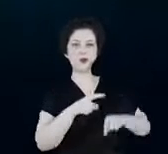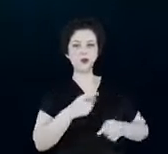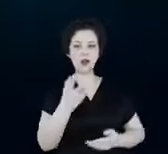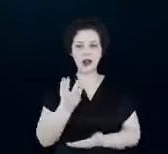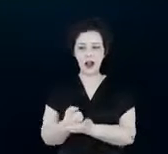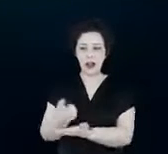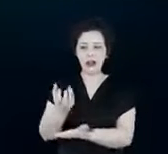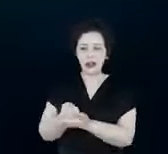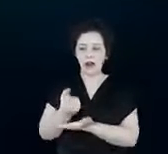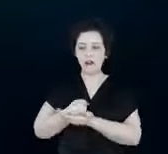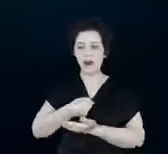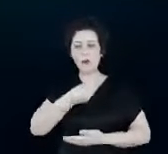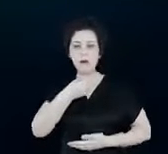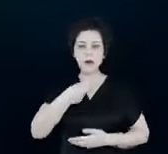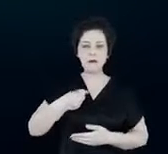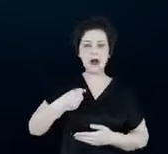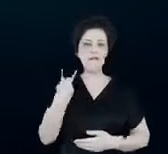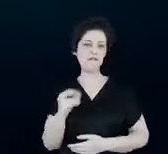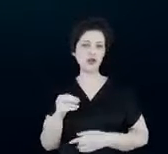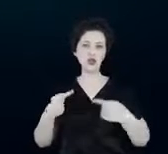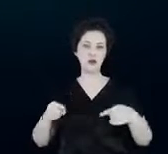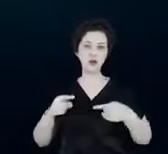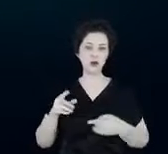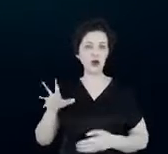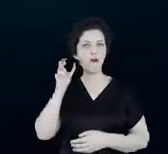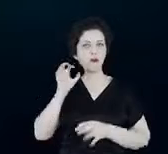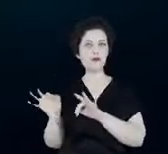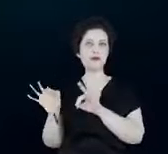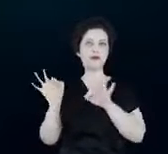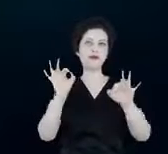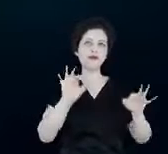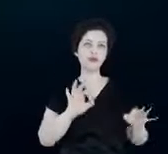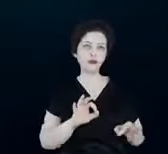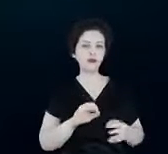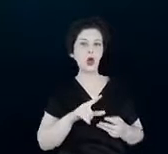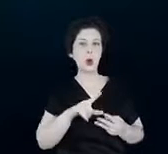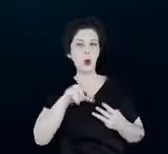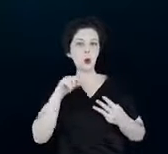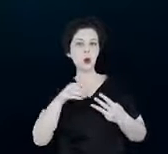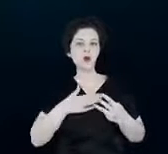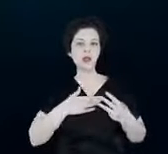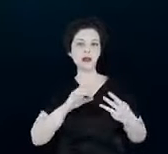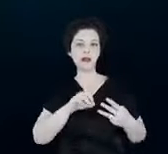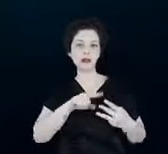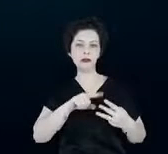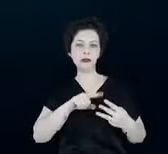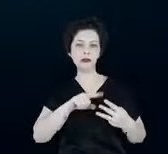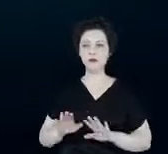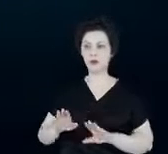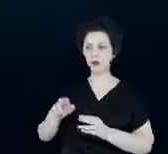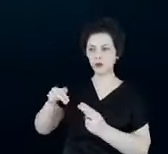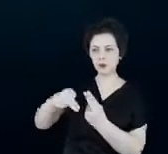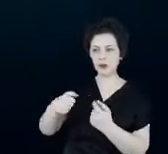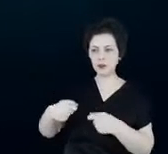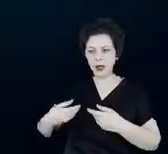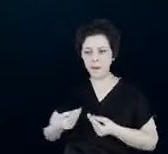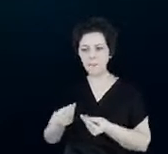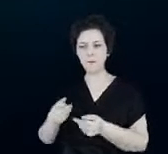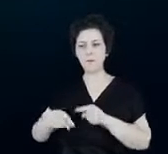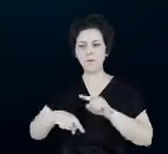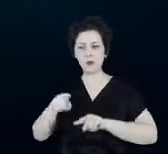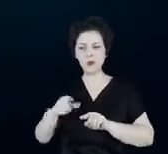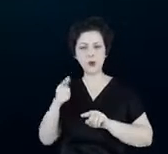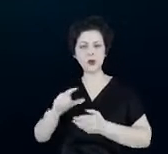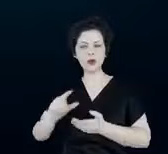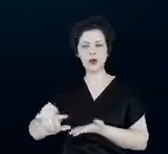musas pra tentar avisale ou nubank também né os grandes bancos fala assim Nossa gente precisa entregar um produto E quem ti